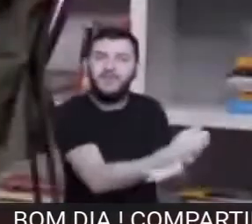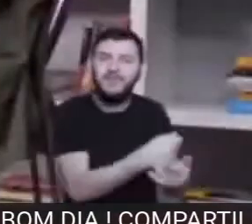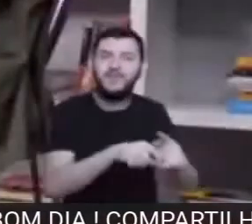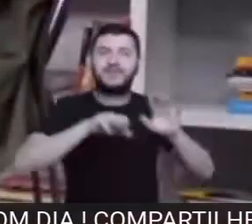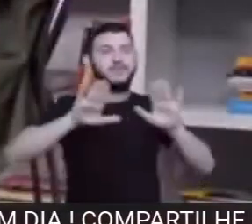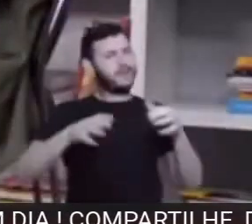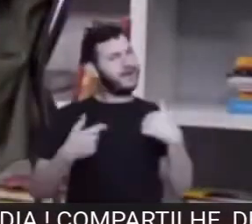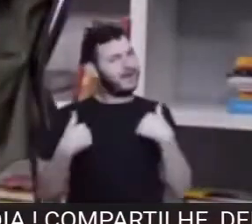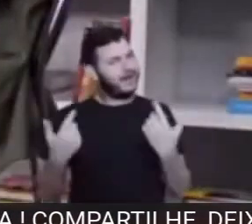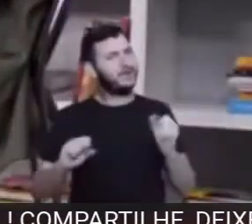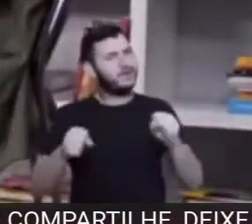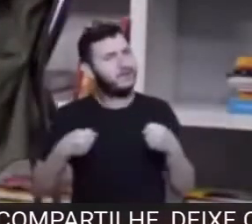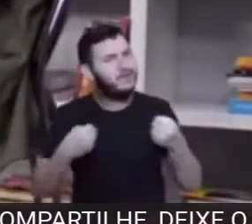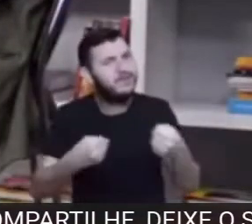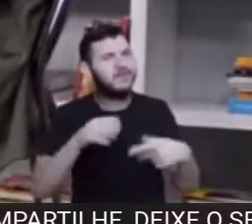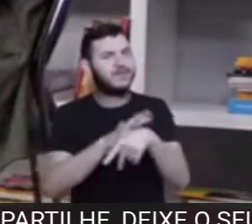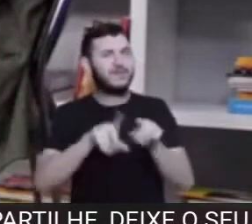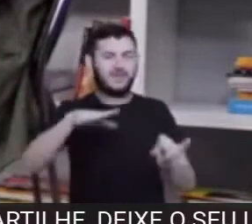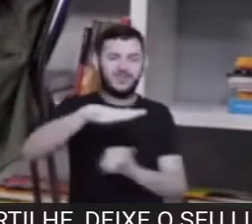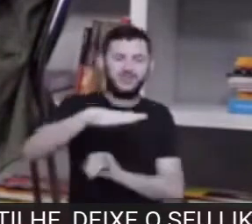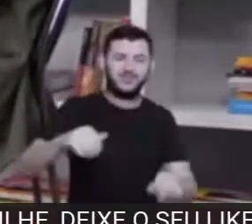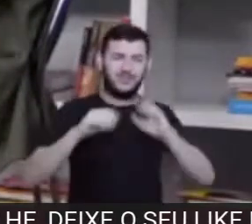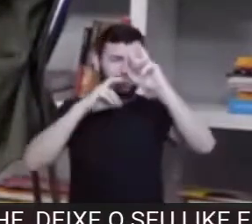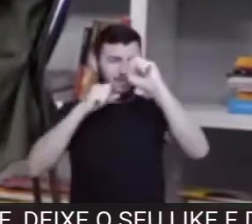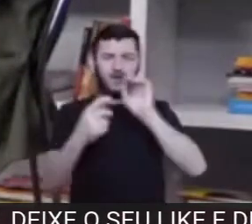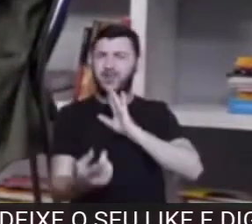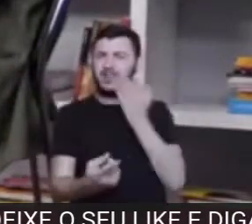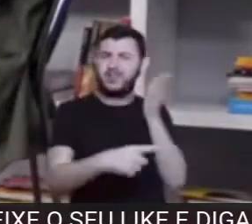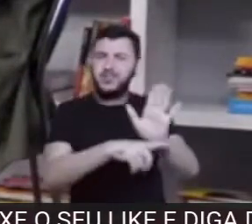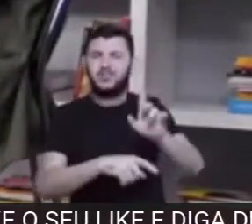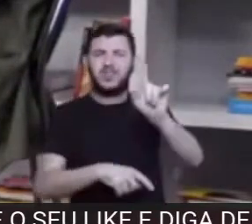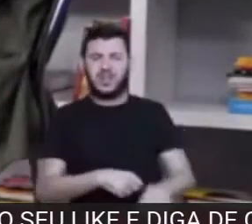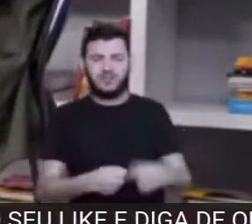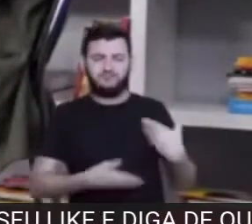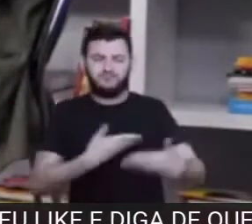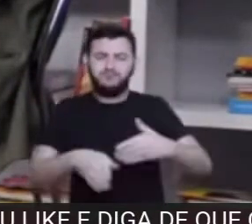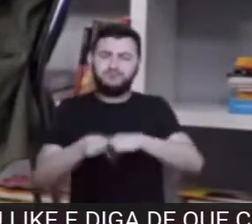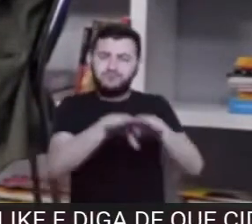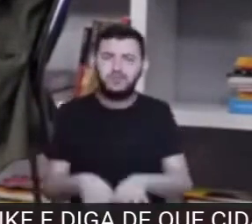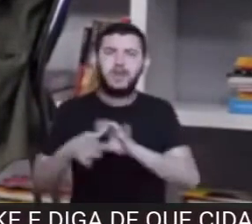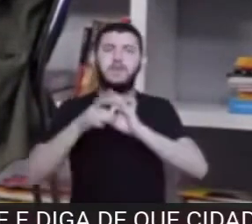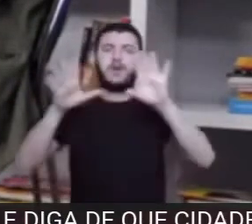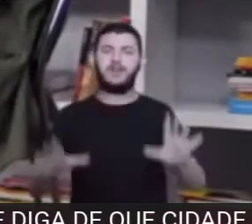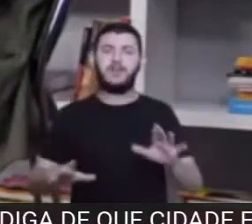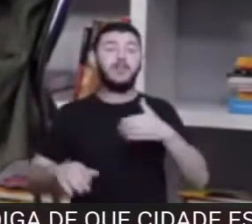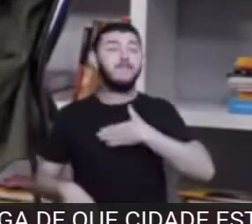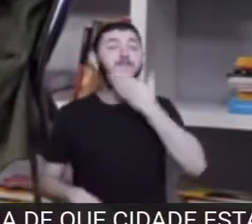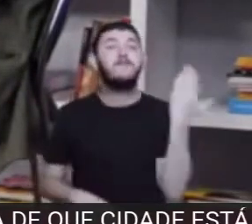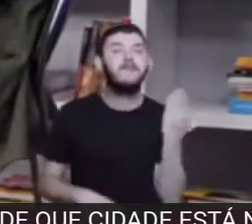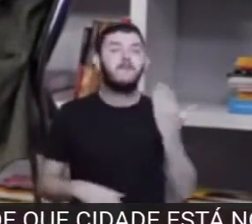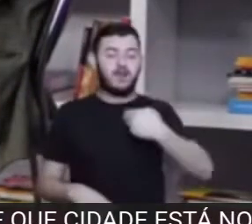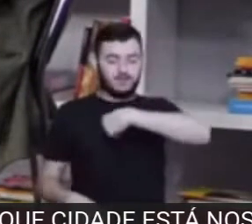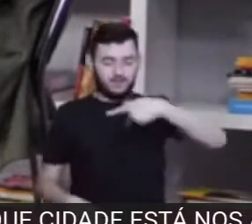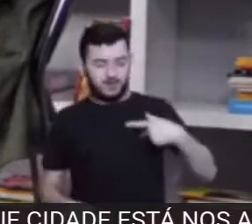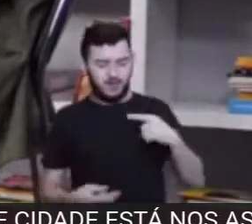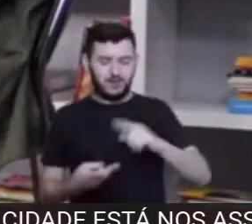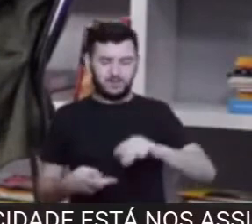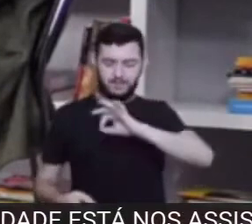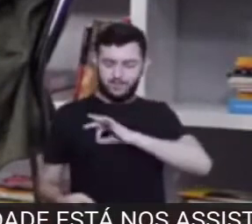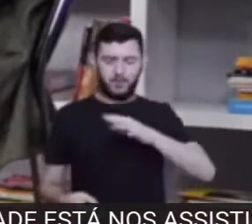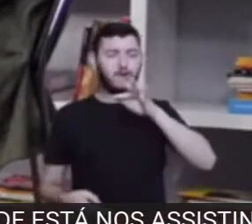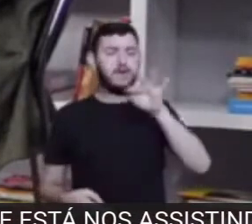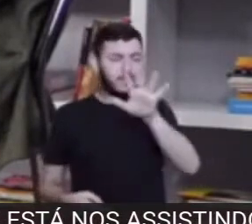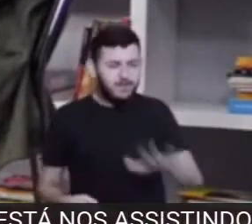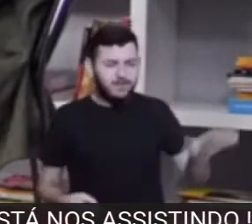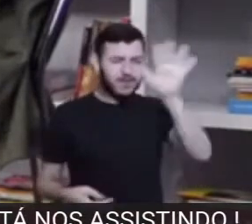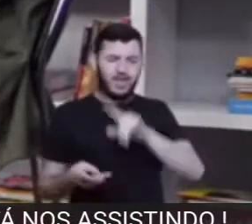para garantir um processo democrático. Eu sou favorável ao Ministério Público forte, Polícia Federal forte, Receita Federal forte, estou